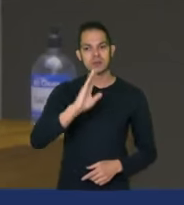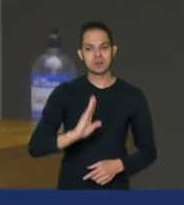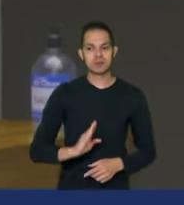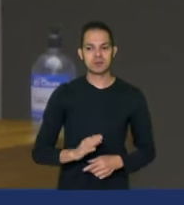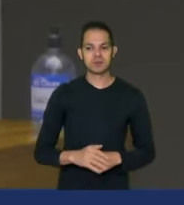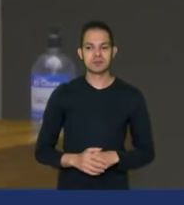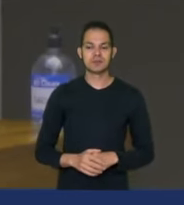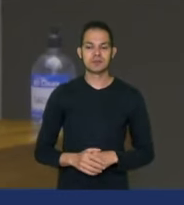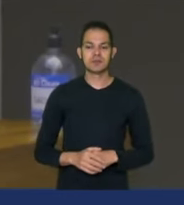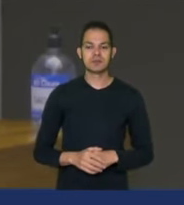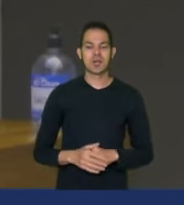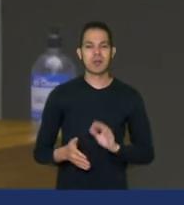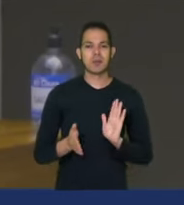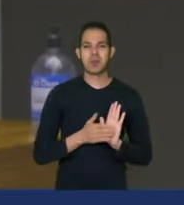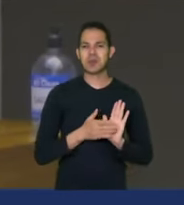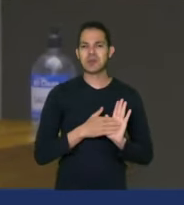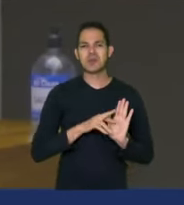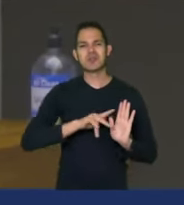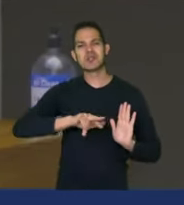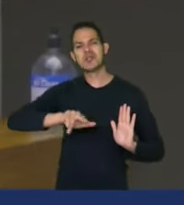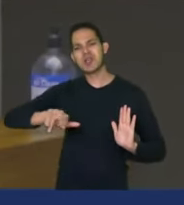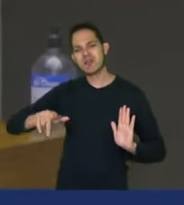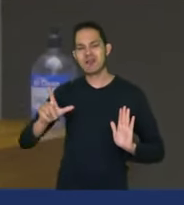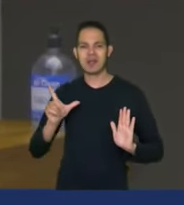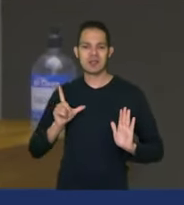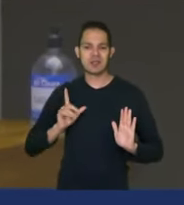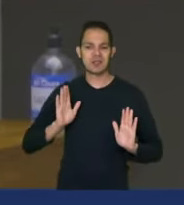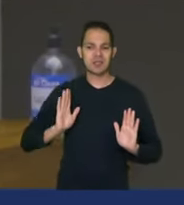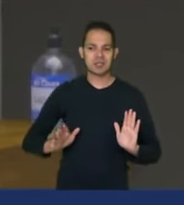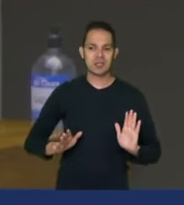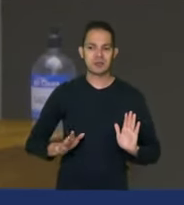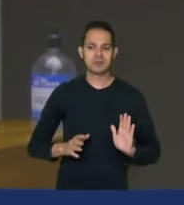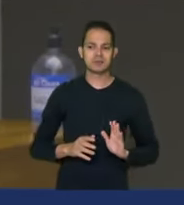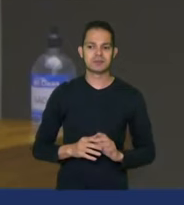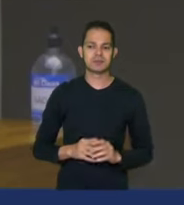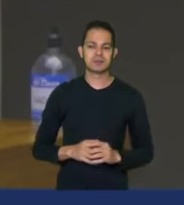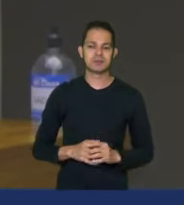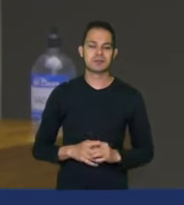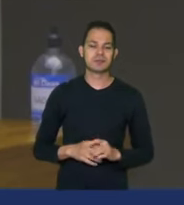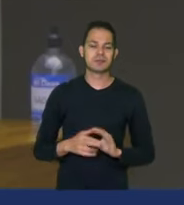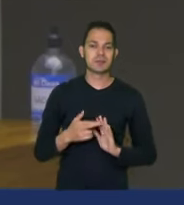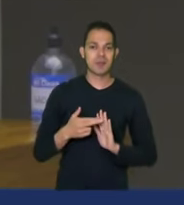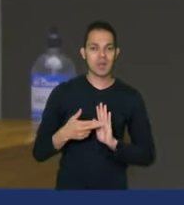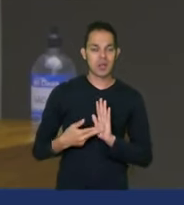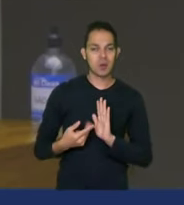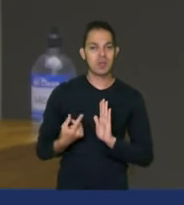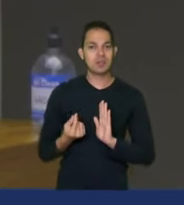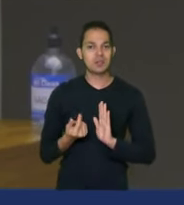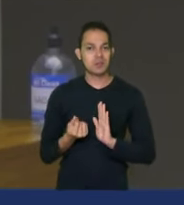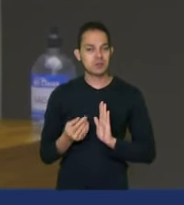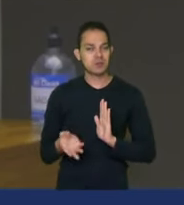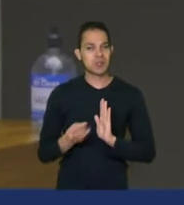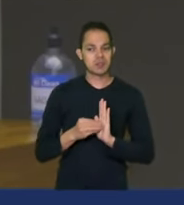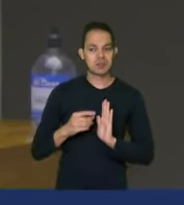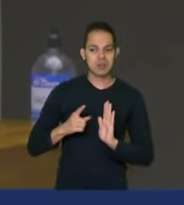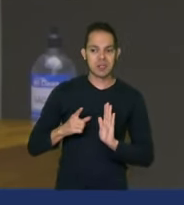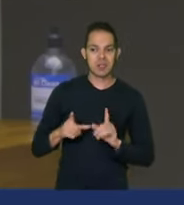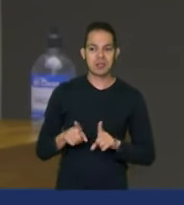existem diversas proposições que, inclusive, trazem essa regulação de preços, trazem a proposta também